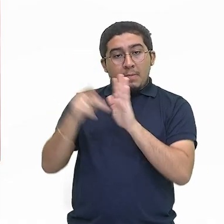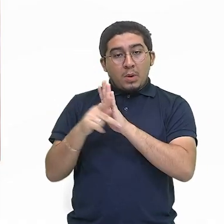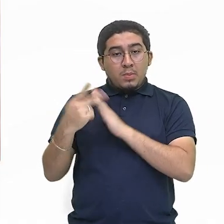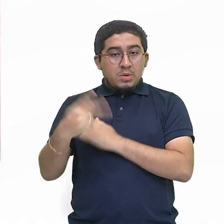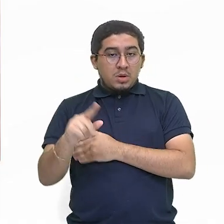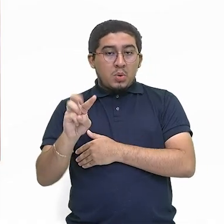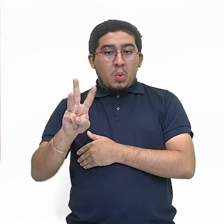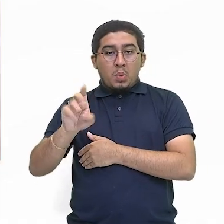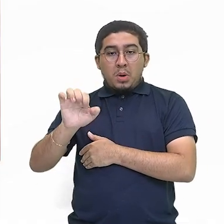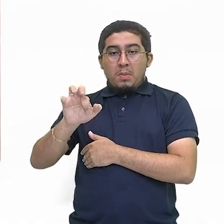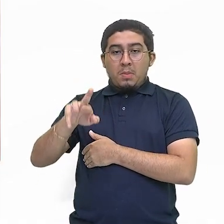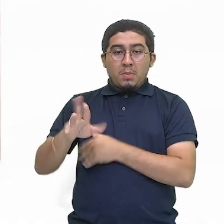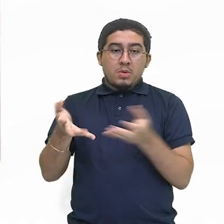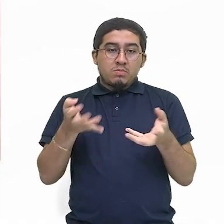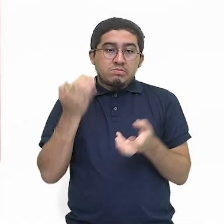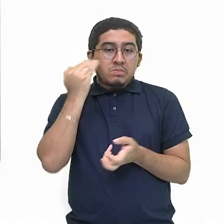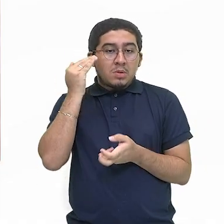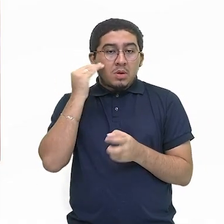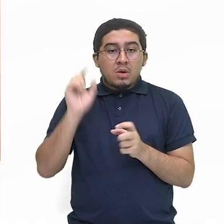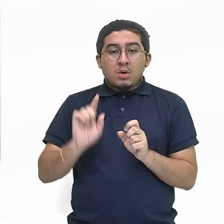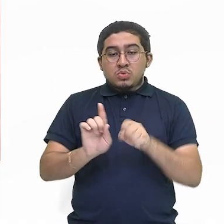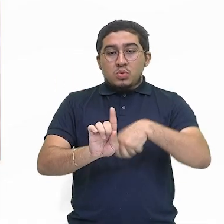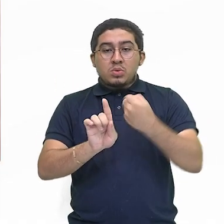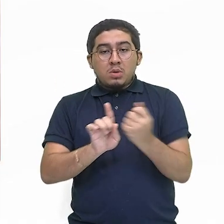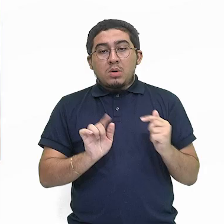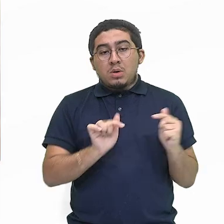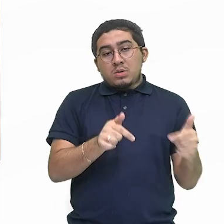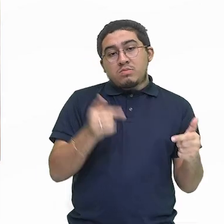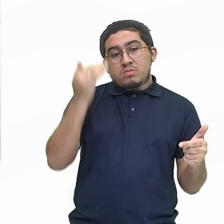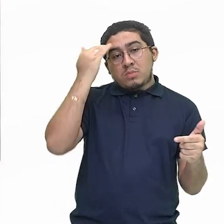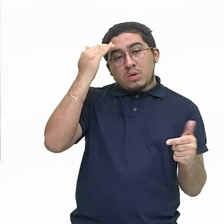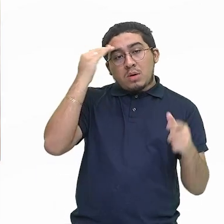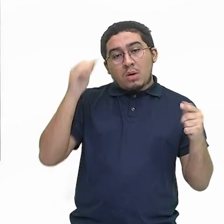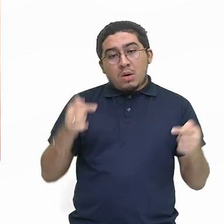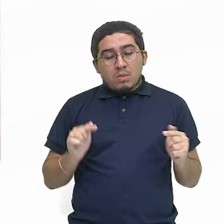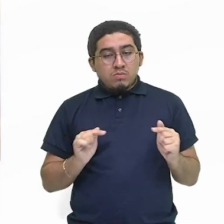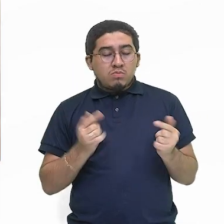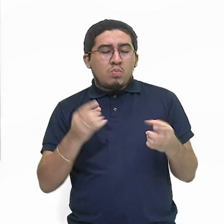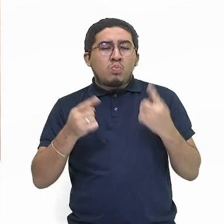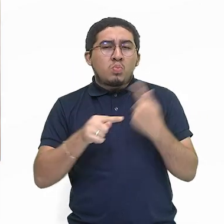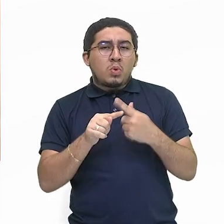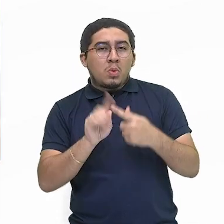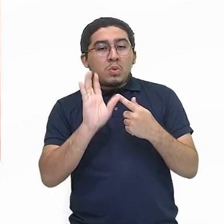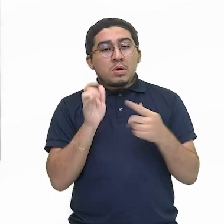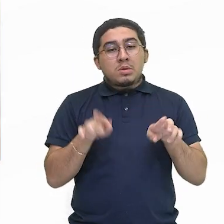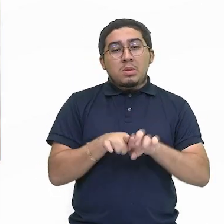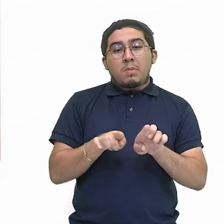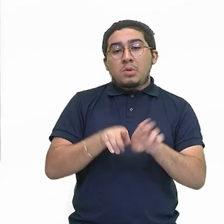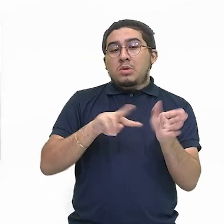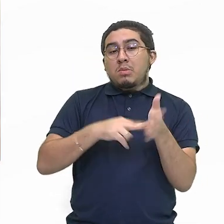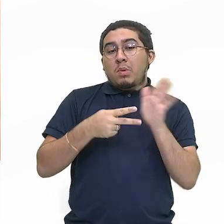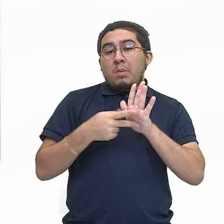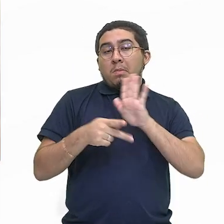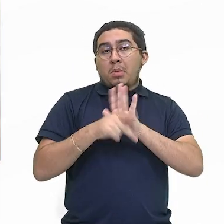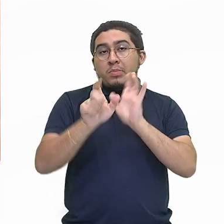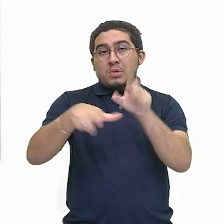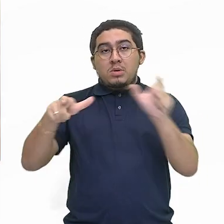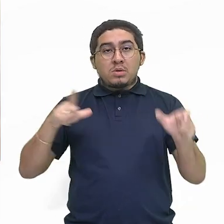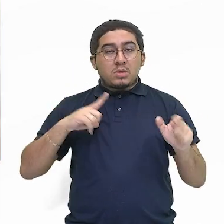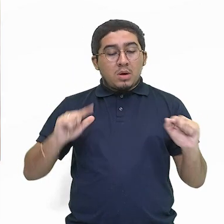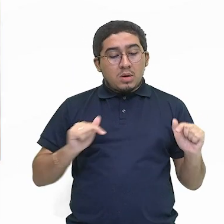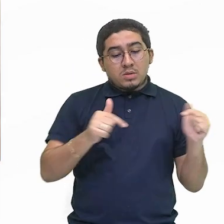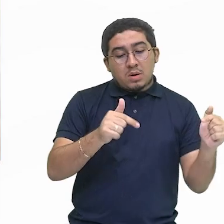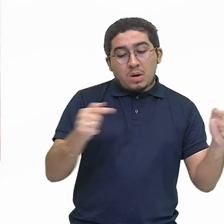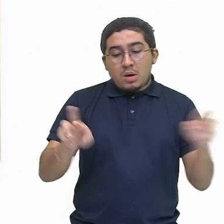Weber procura entender as ações sociais, considerando as motivações e significados que os indivíduos atribuem às suas ações